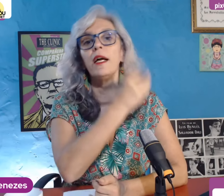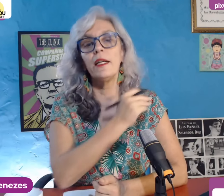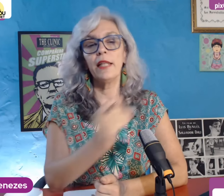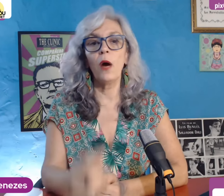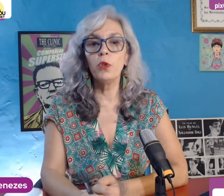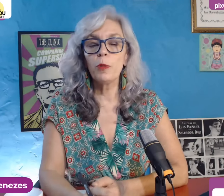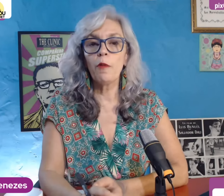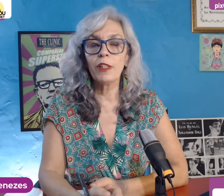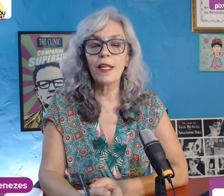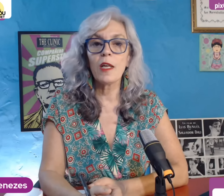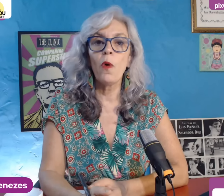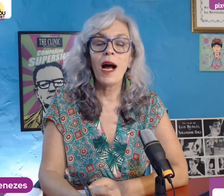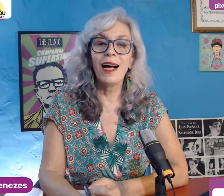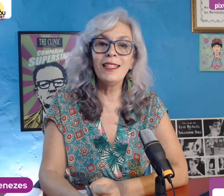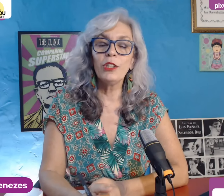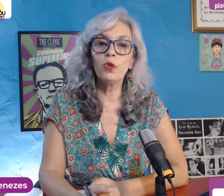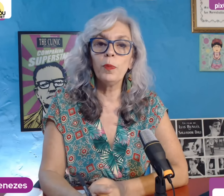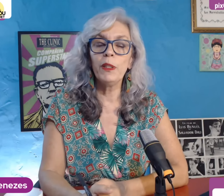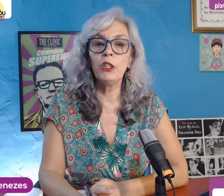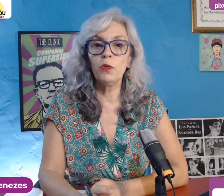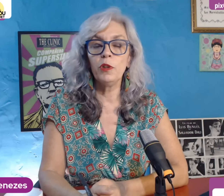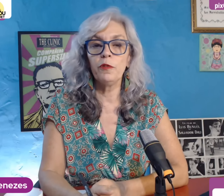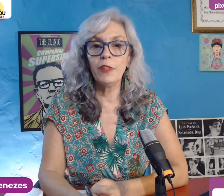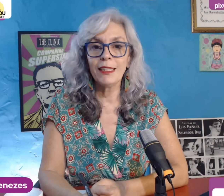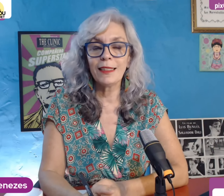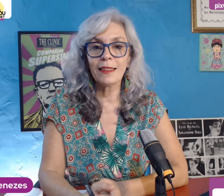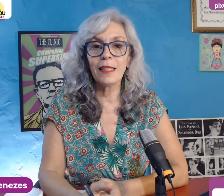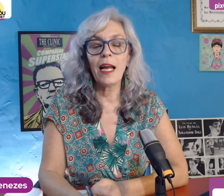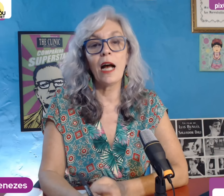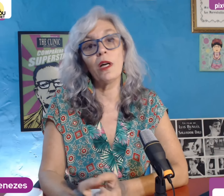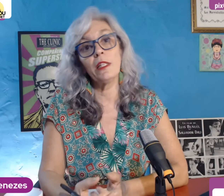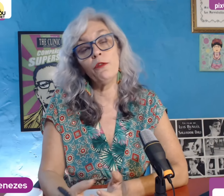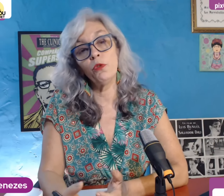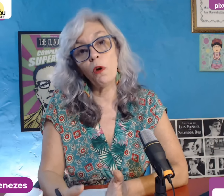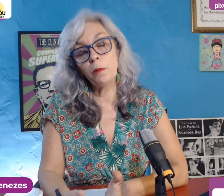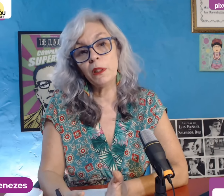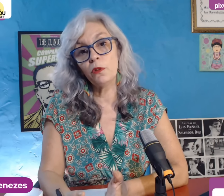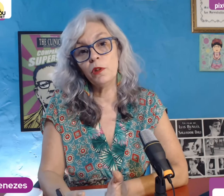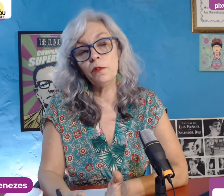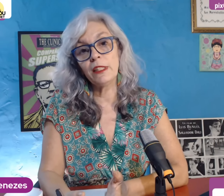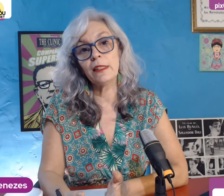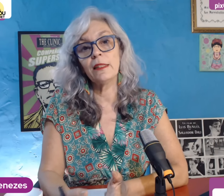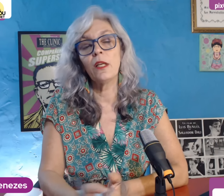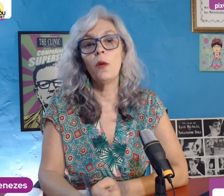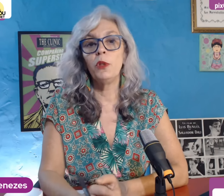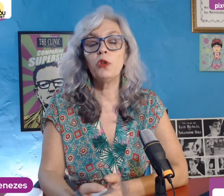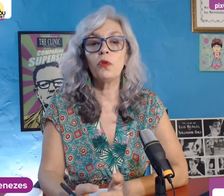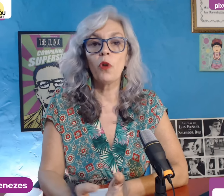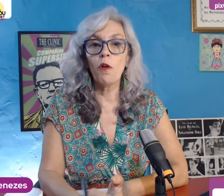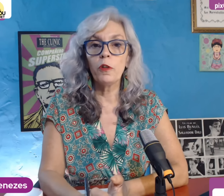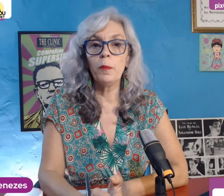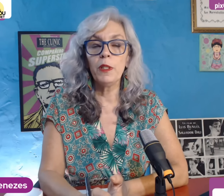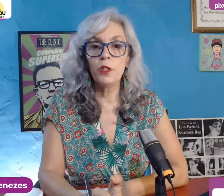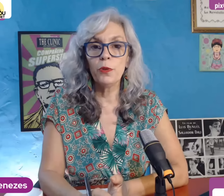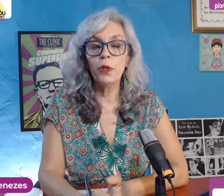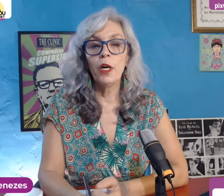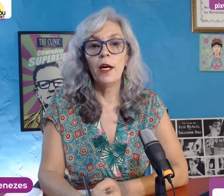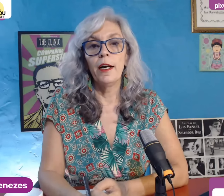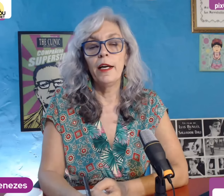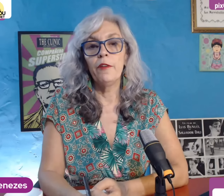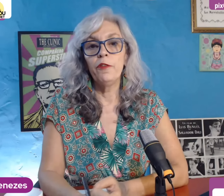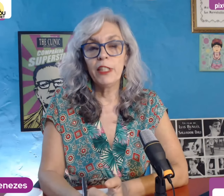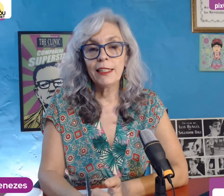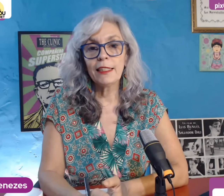votou contra na última votação, antes do pedido de vistas, né? Agora teve um novo pedido de vistas, o ministro Toffoli